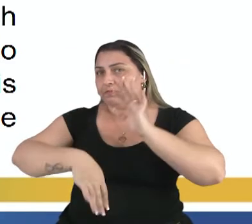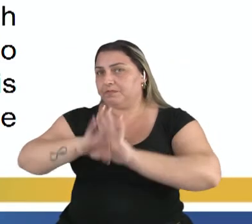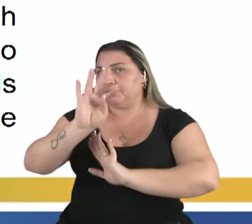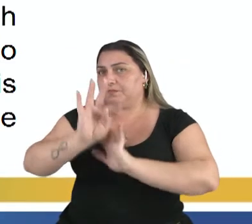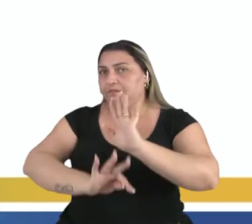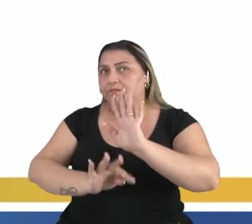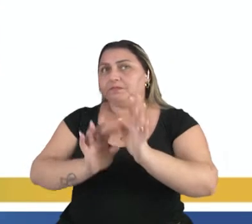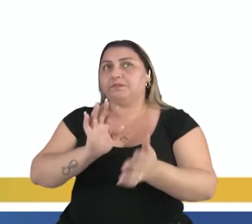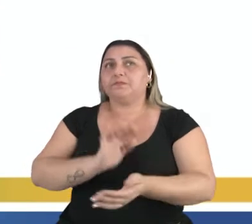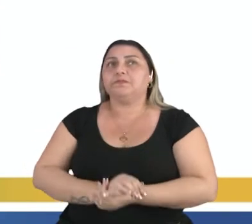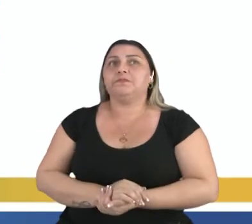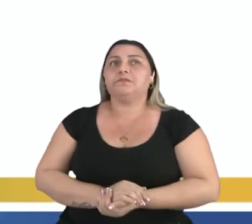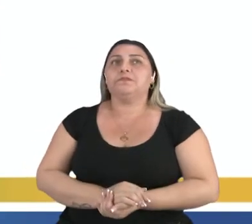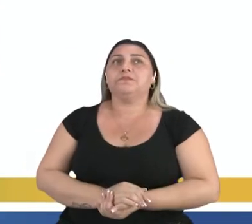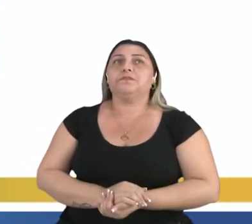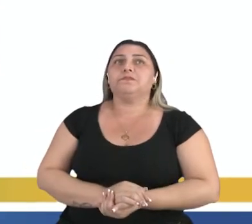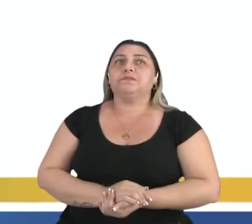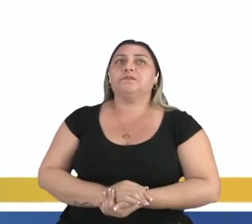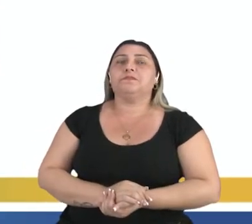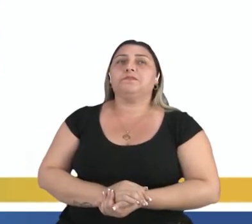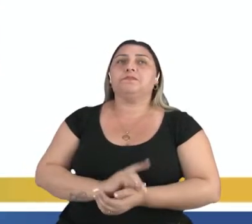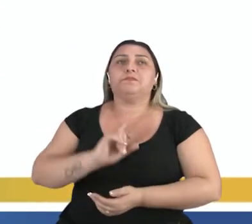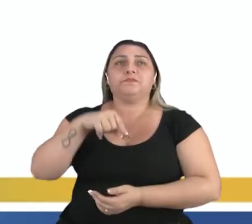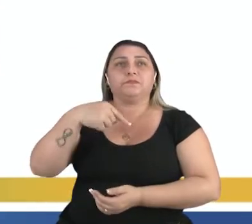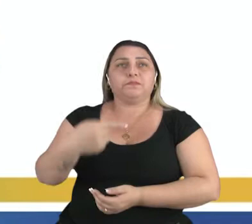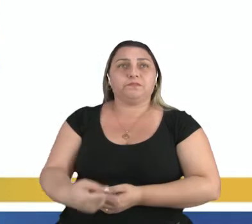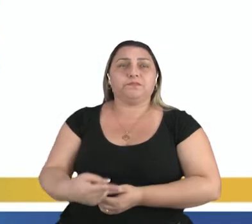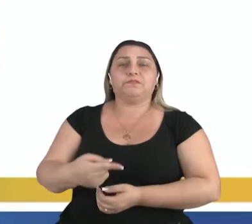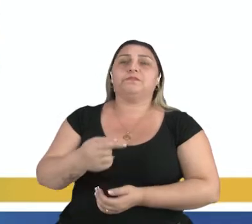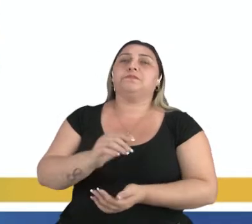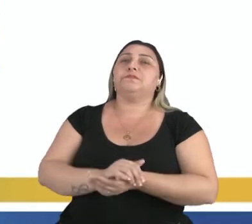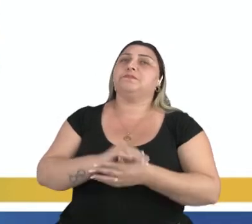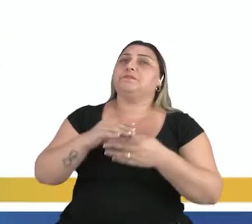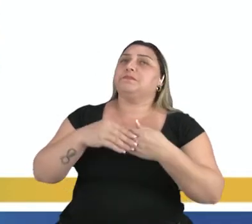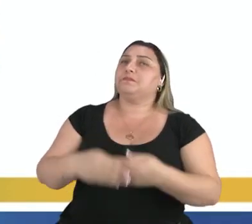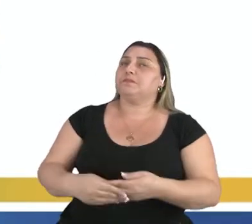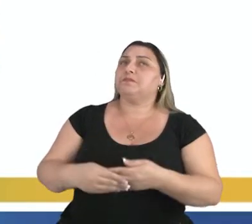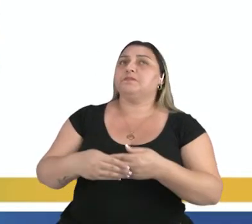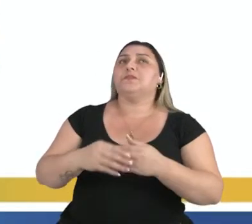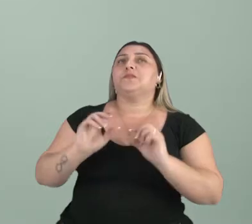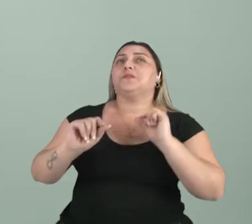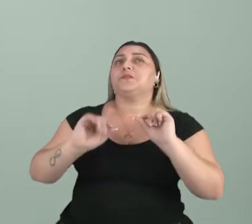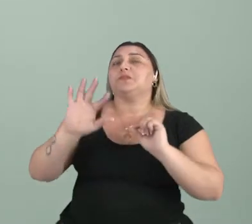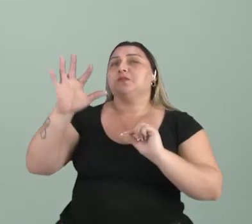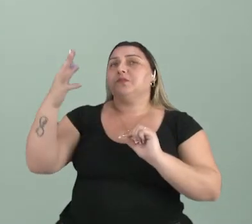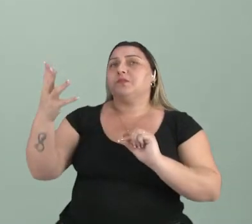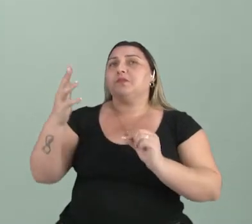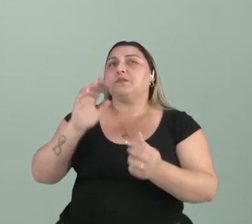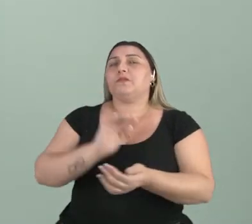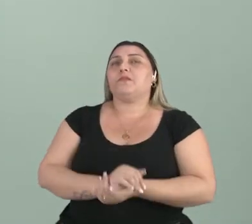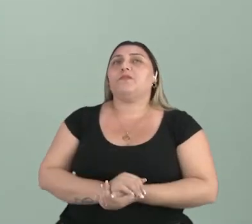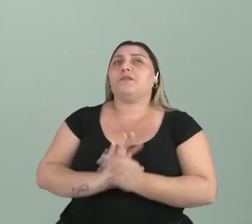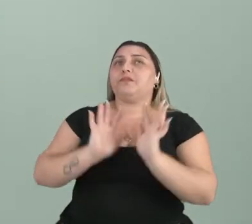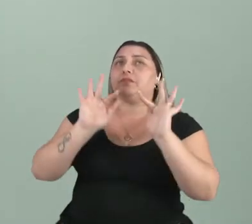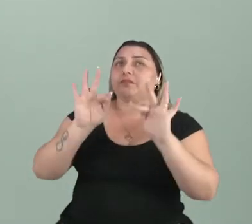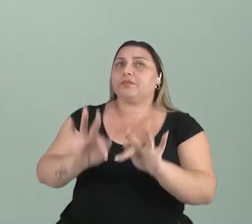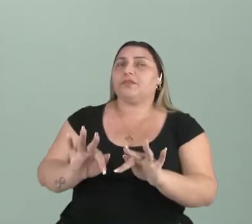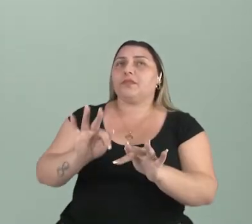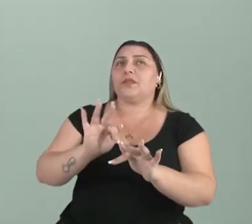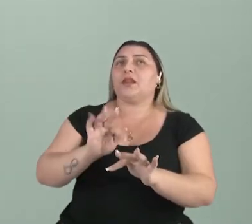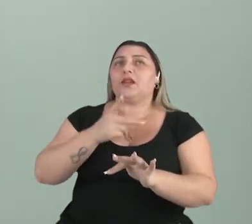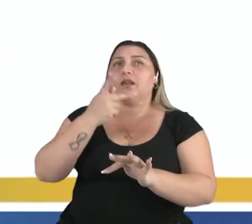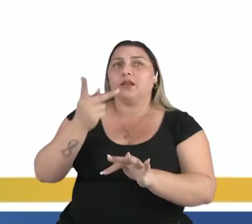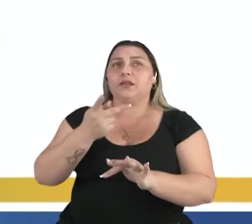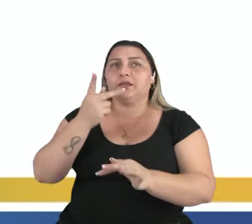no texto. E aí depois ele vem trazendo a explanação do que aconteceu, e aí ao final